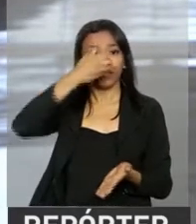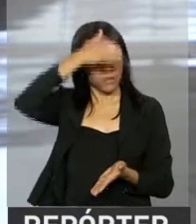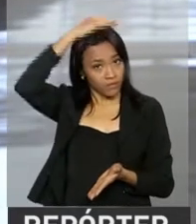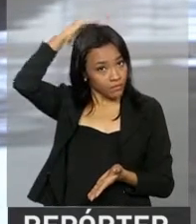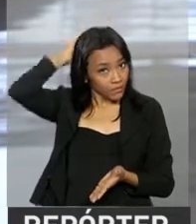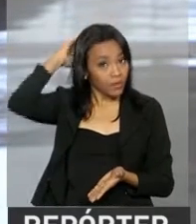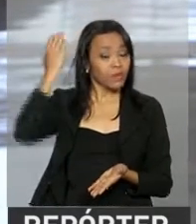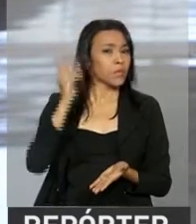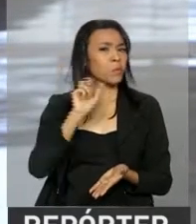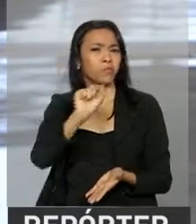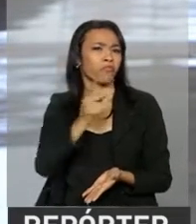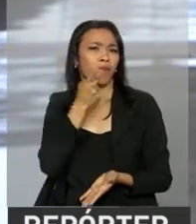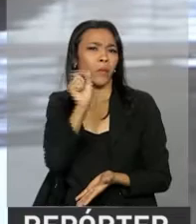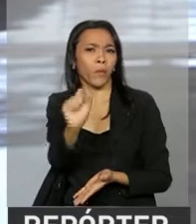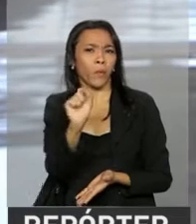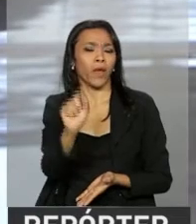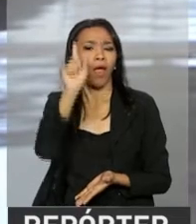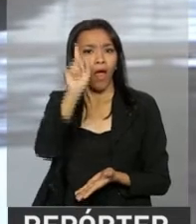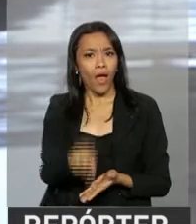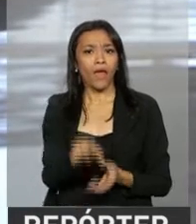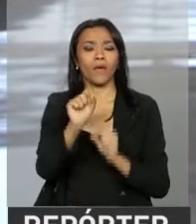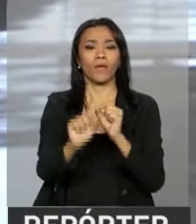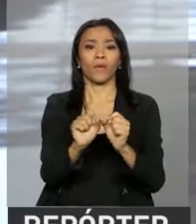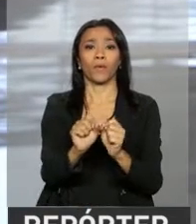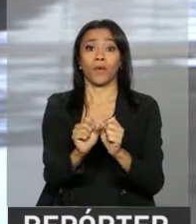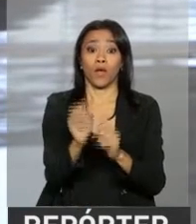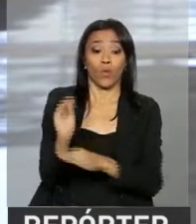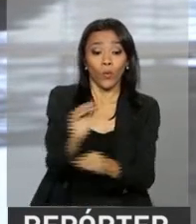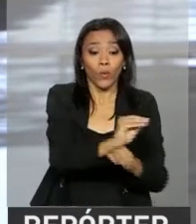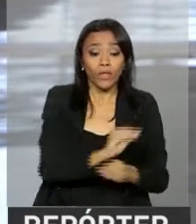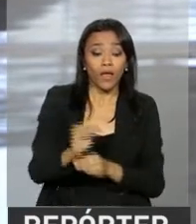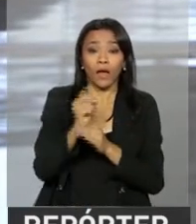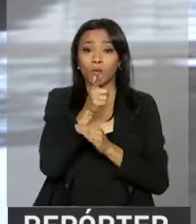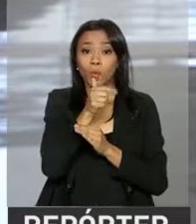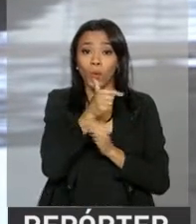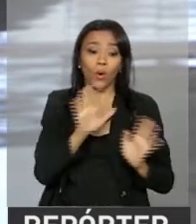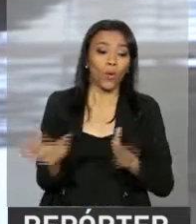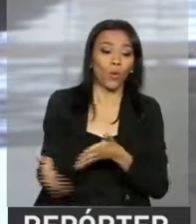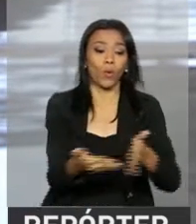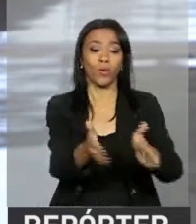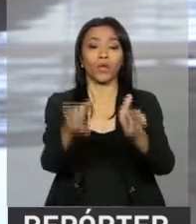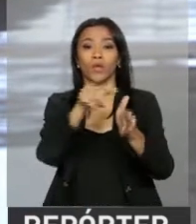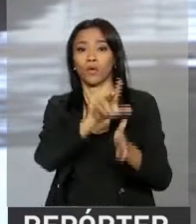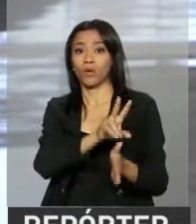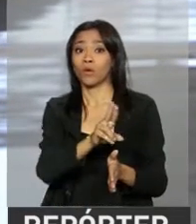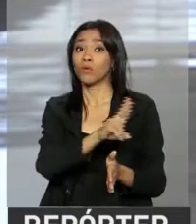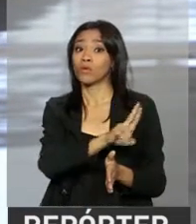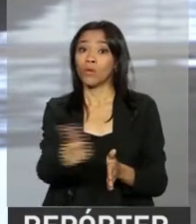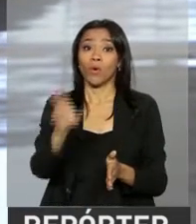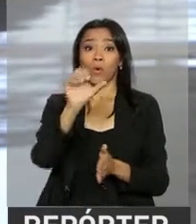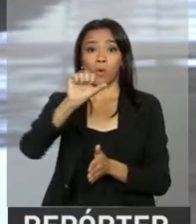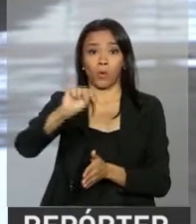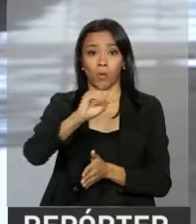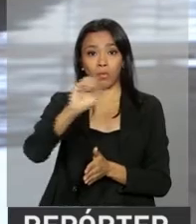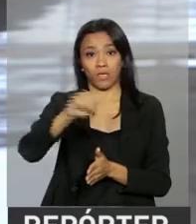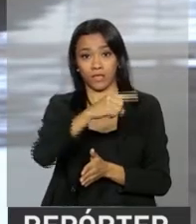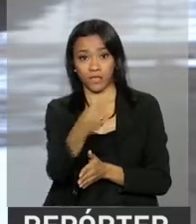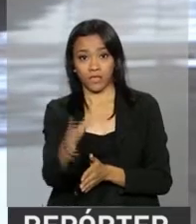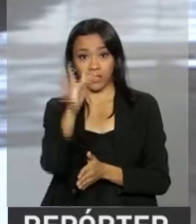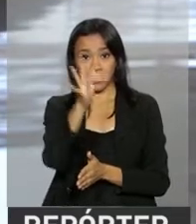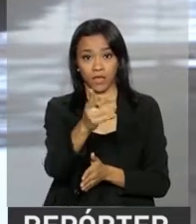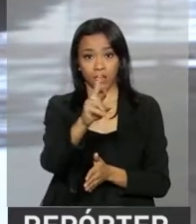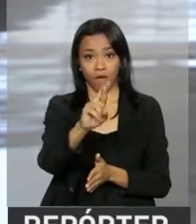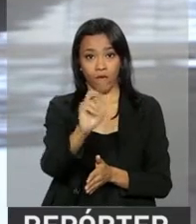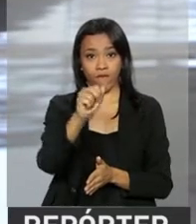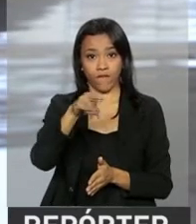temer que institui o programa de revitalização da bacia do rio são francisco esse programa na verdade ele foi batizado de novo